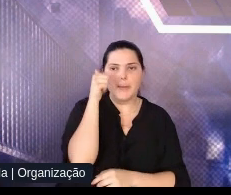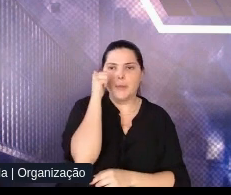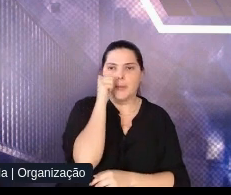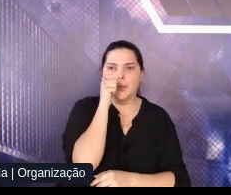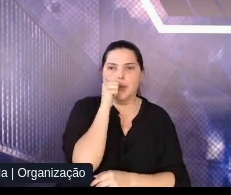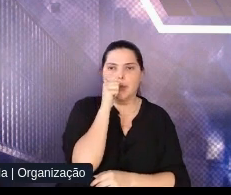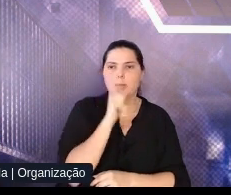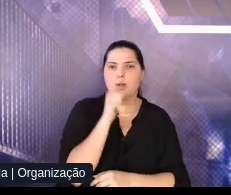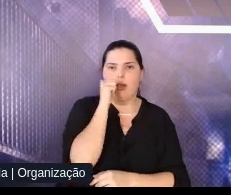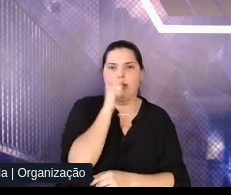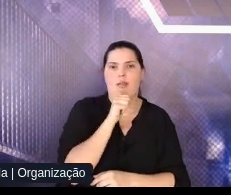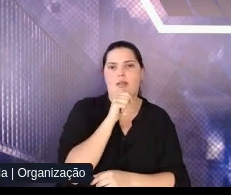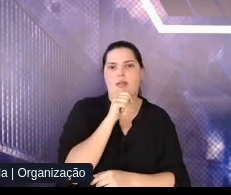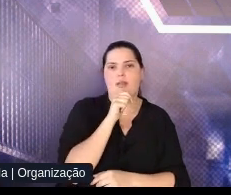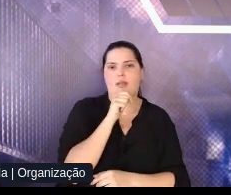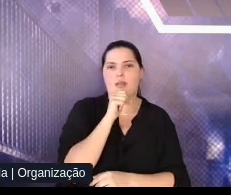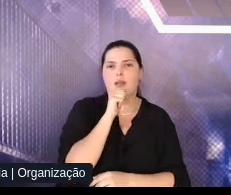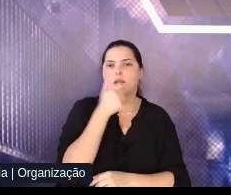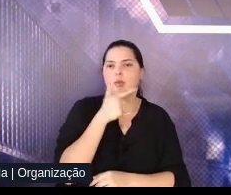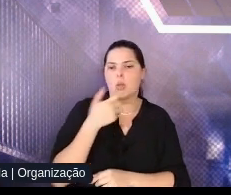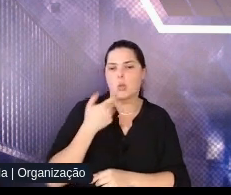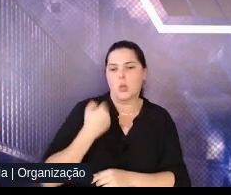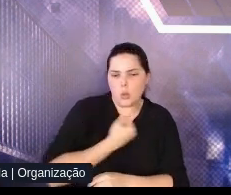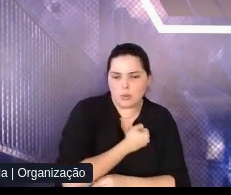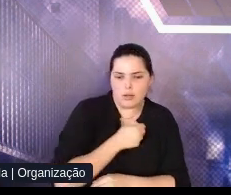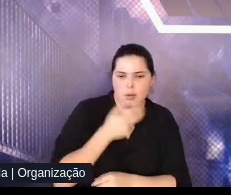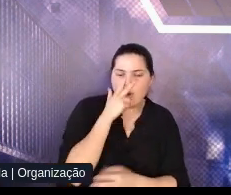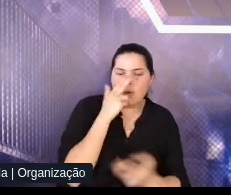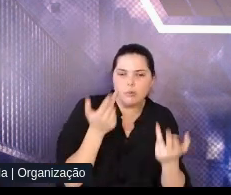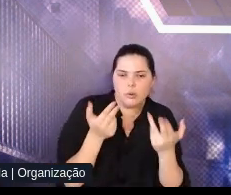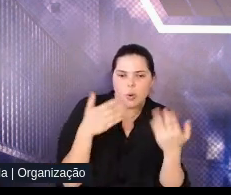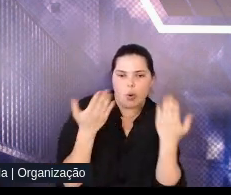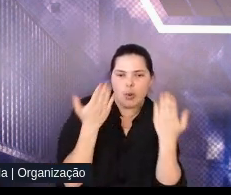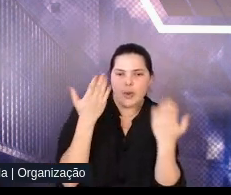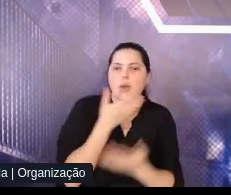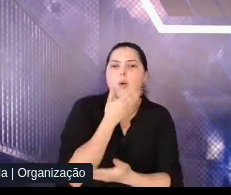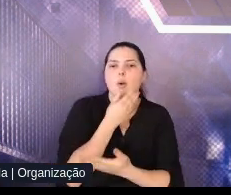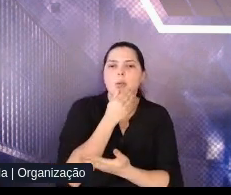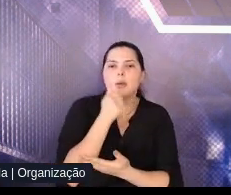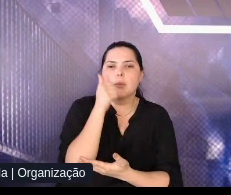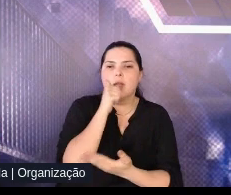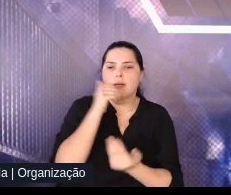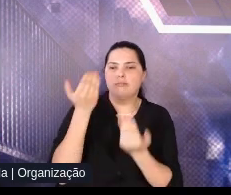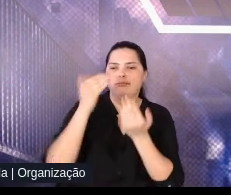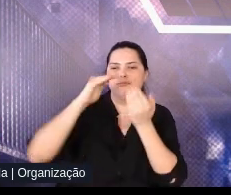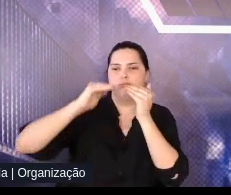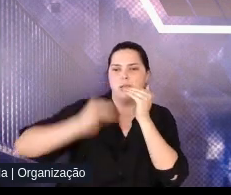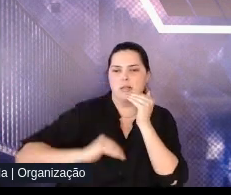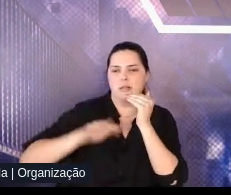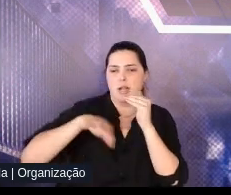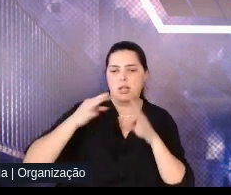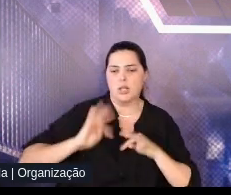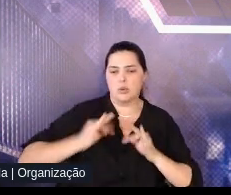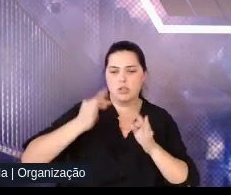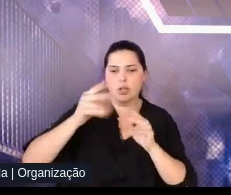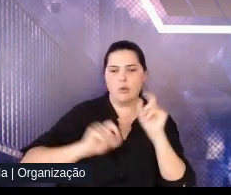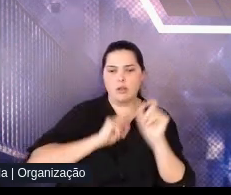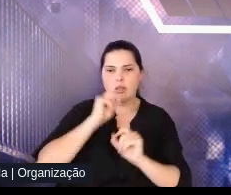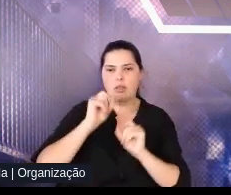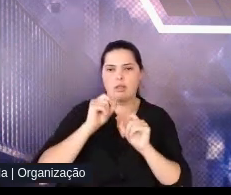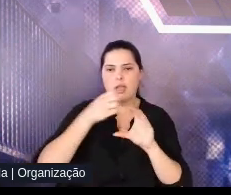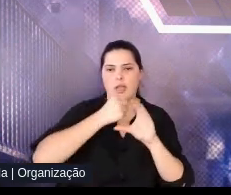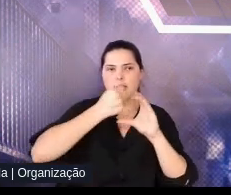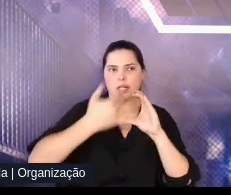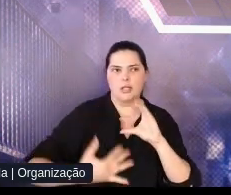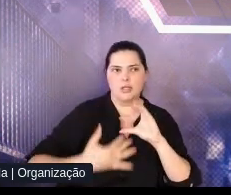não estarem com um número ali razoavelmente igual comparado aos homens na área de tecnologia, está ligado ao estereótipo.